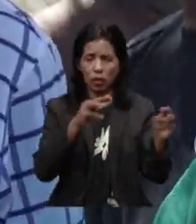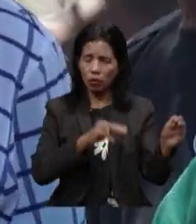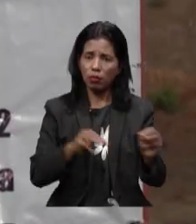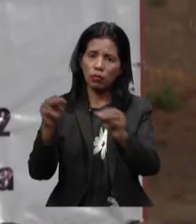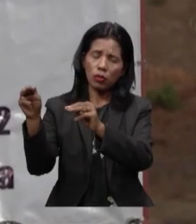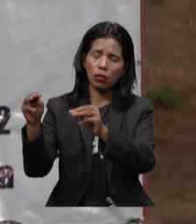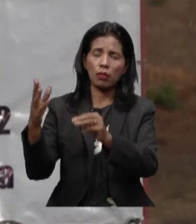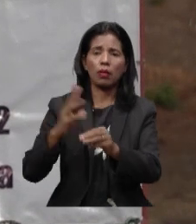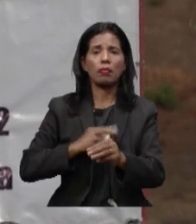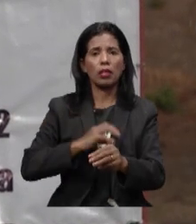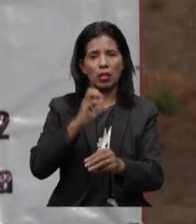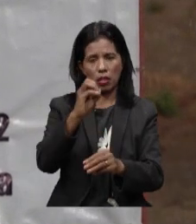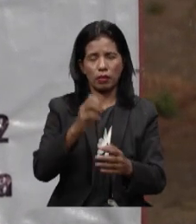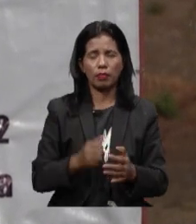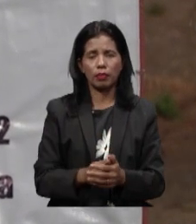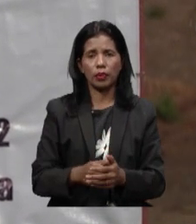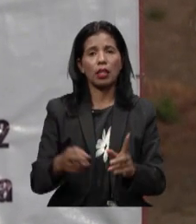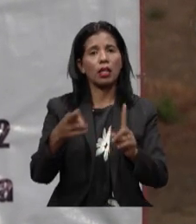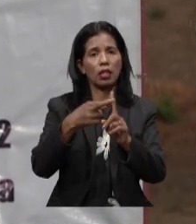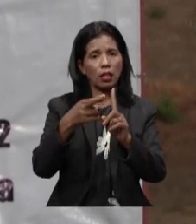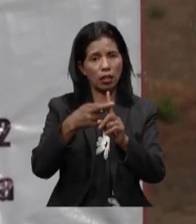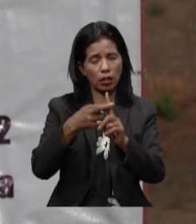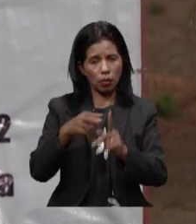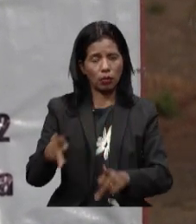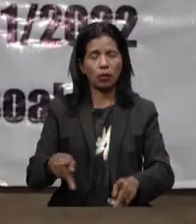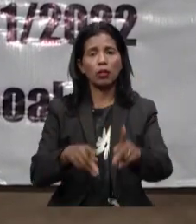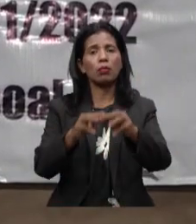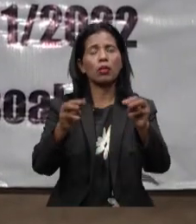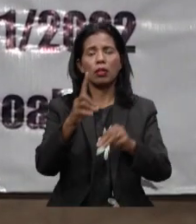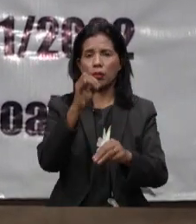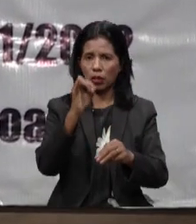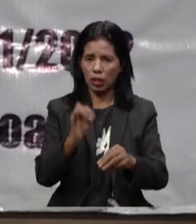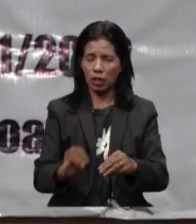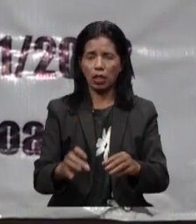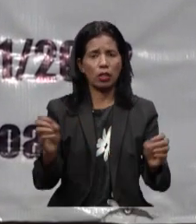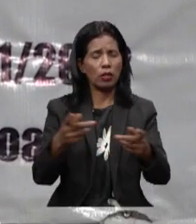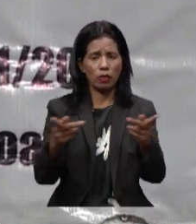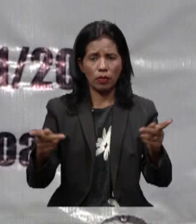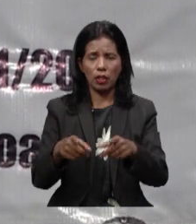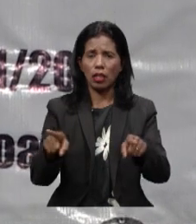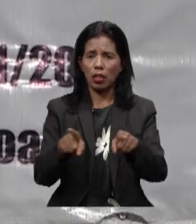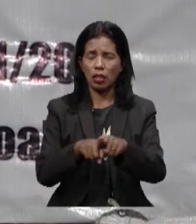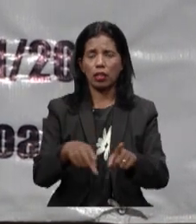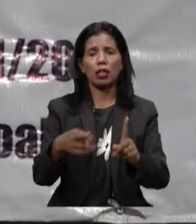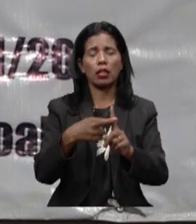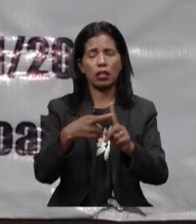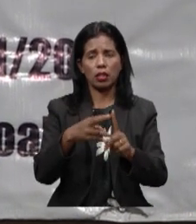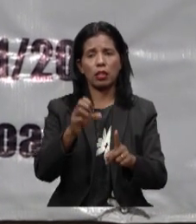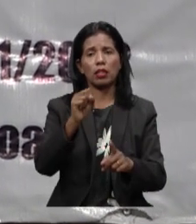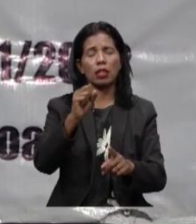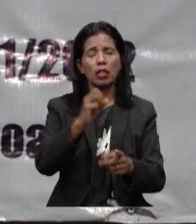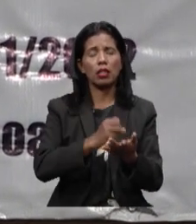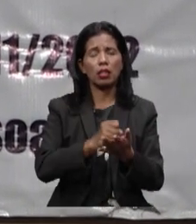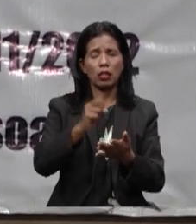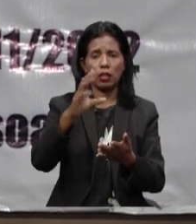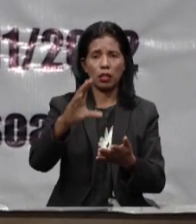metinar. Cemitério público município de Ili nebela iho na espaço ato hakoi mate isin makanesan cemitério Santa Cruz, Cacau